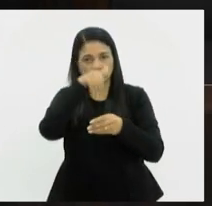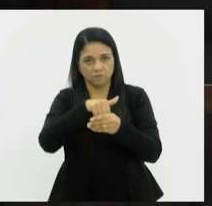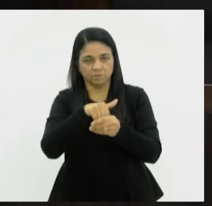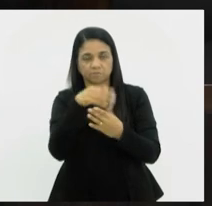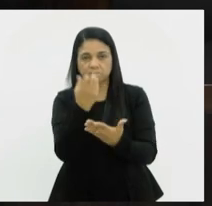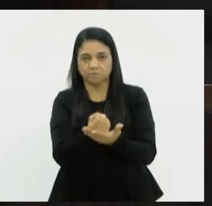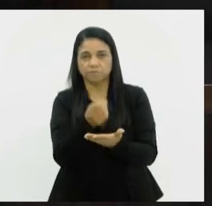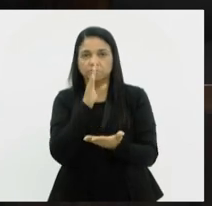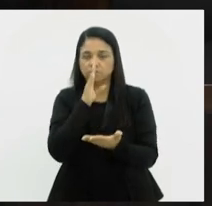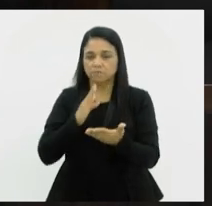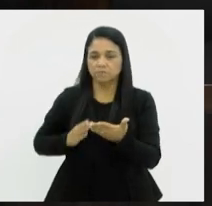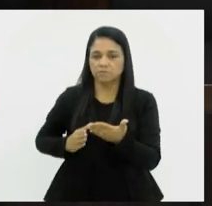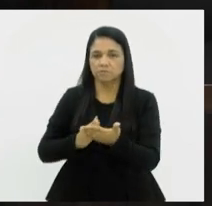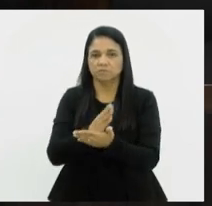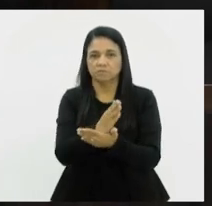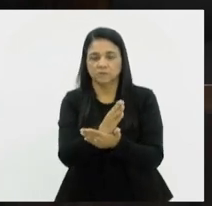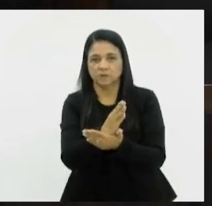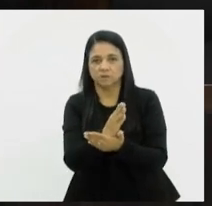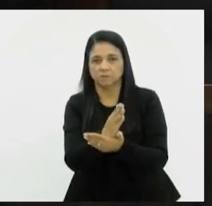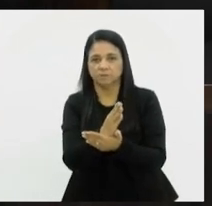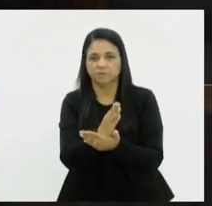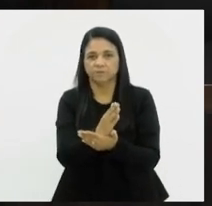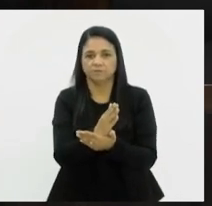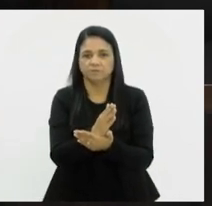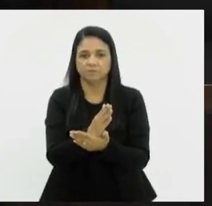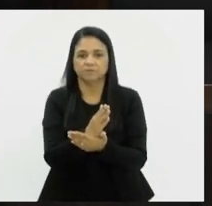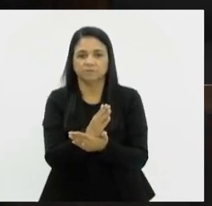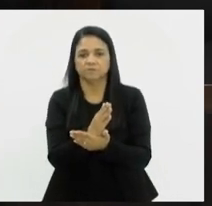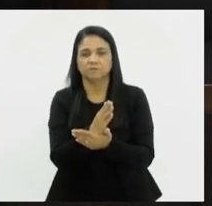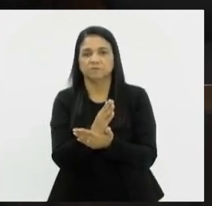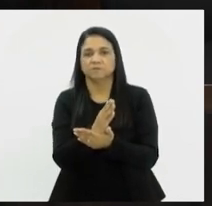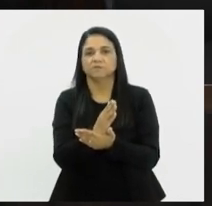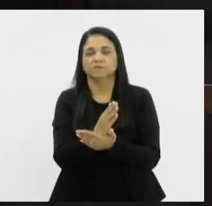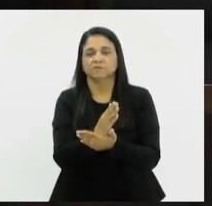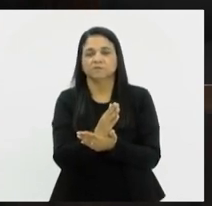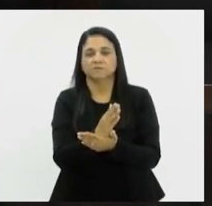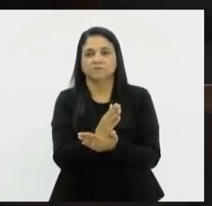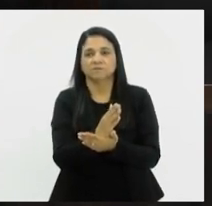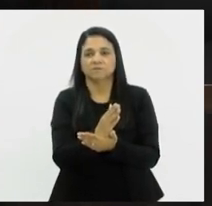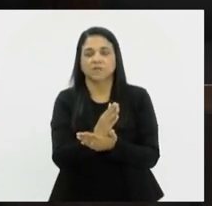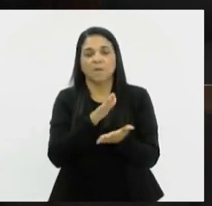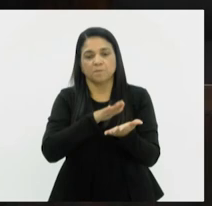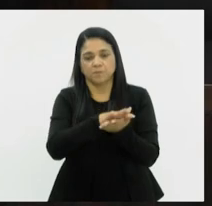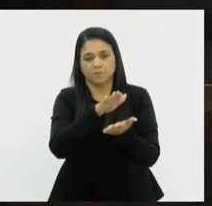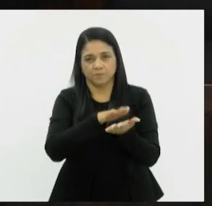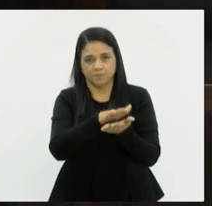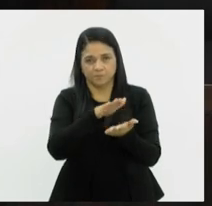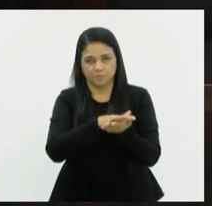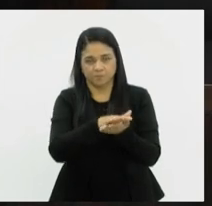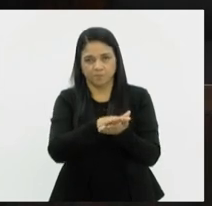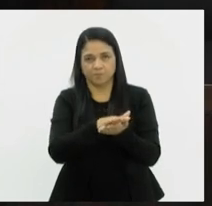votação, senhores que aprovam, permaneçam como estão. Aprovado vai a publicação.